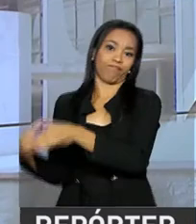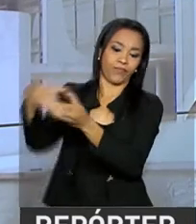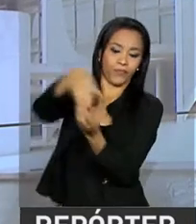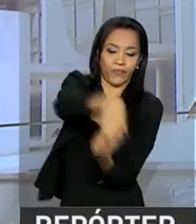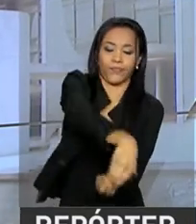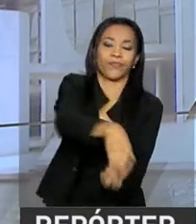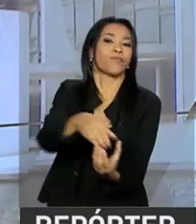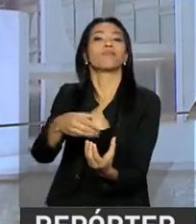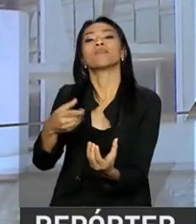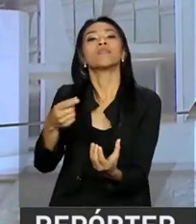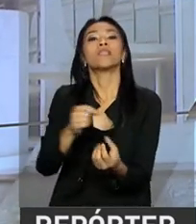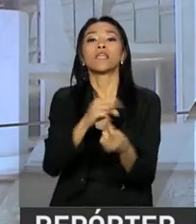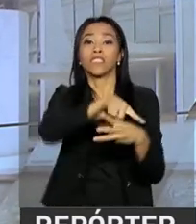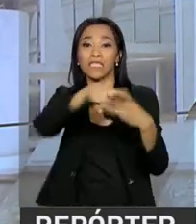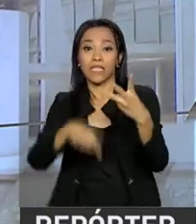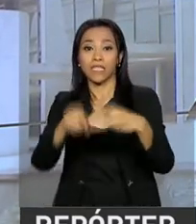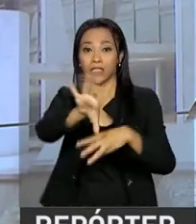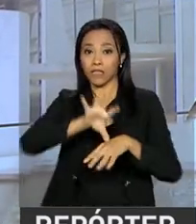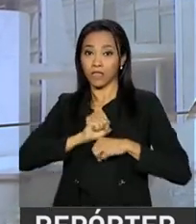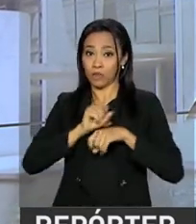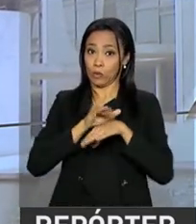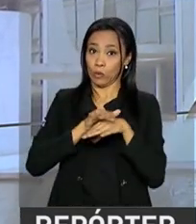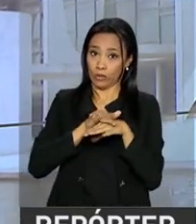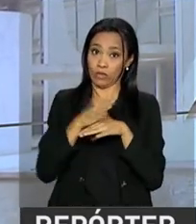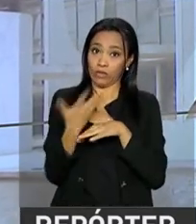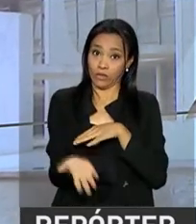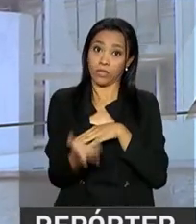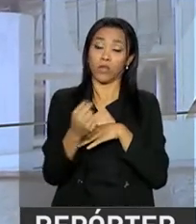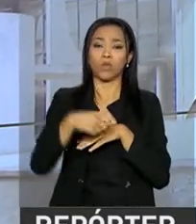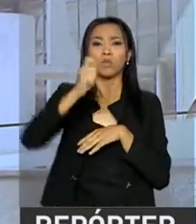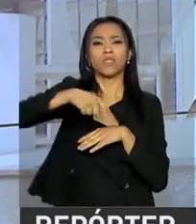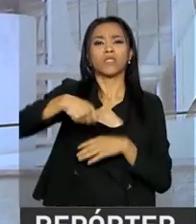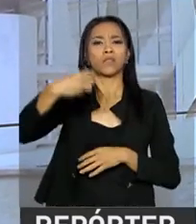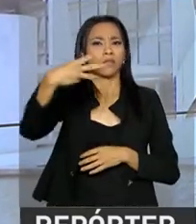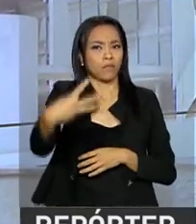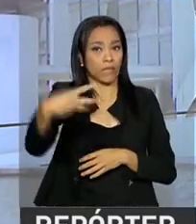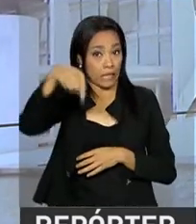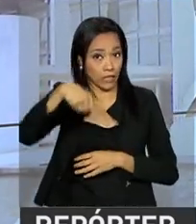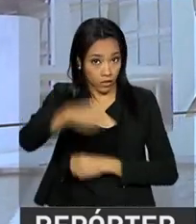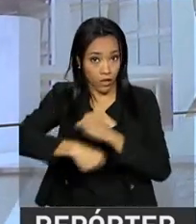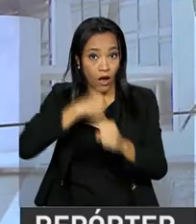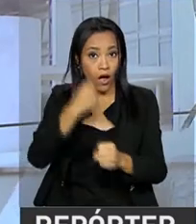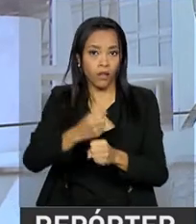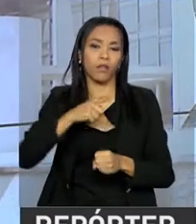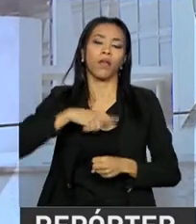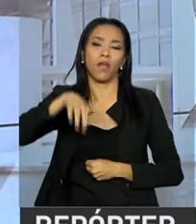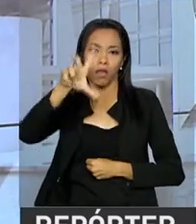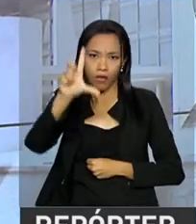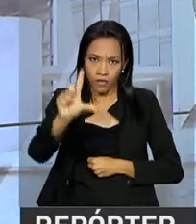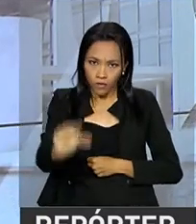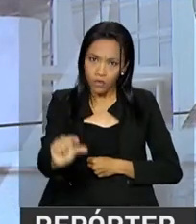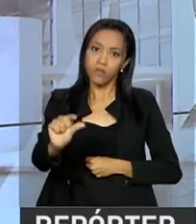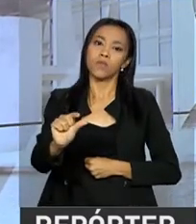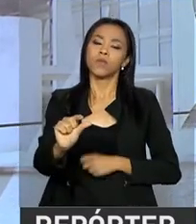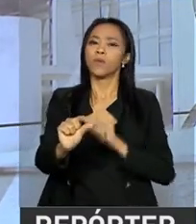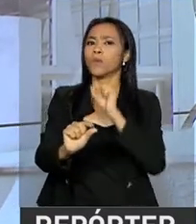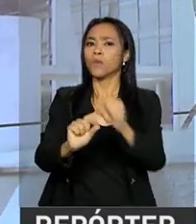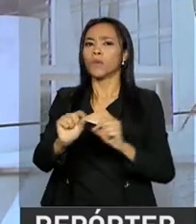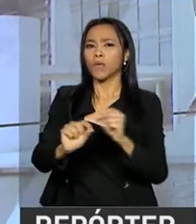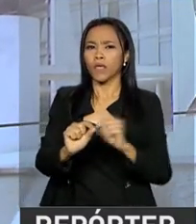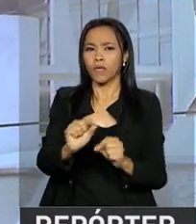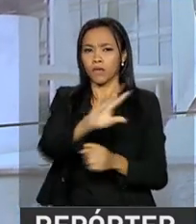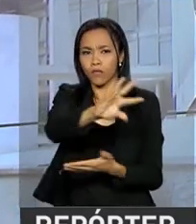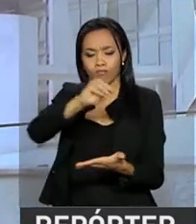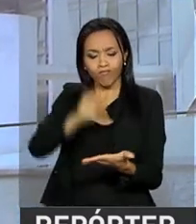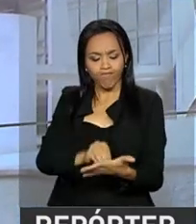dengue zica e se cunha nos três primeiros meses deste ano houve queda expressiva nos registros dessas